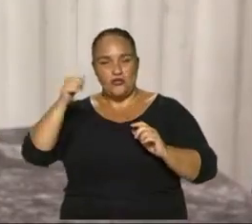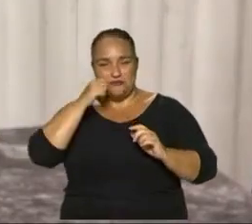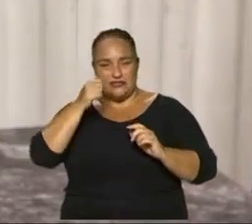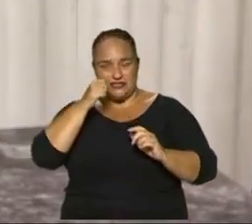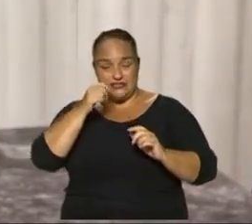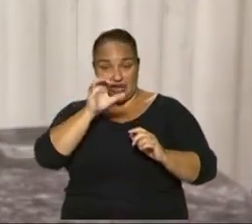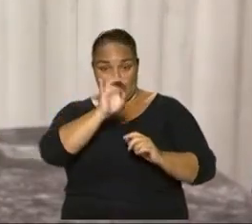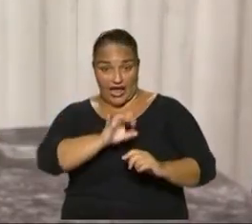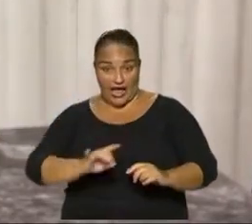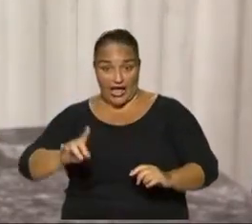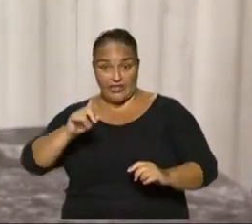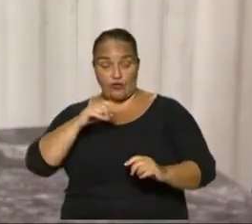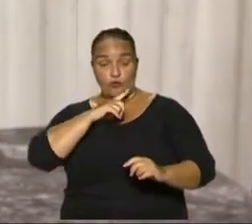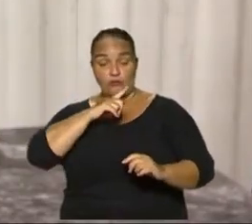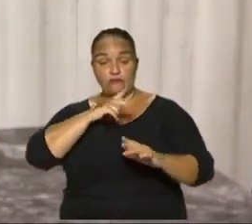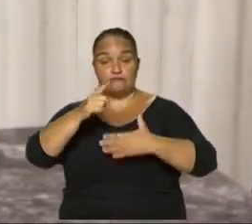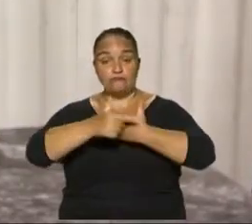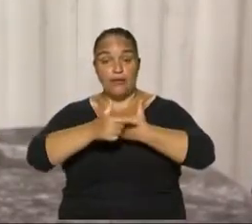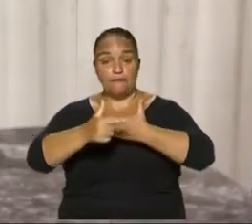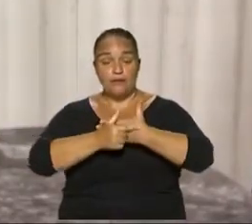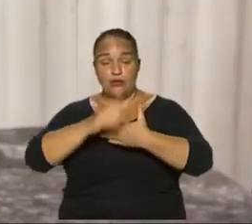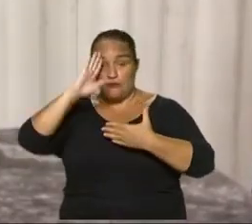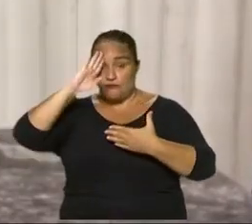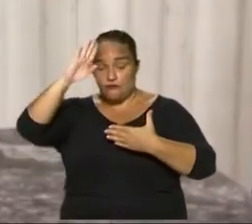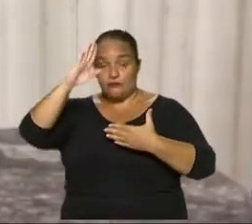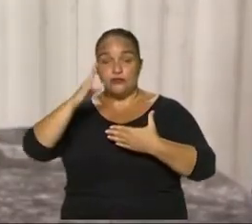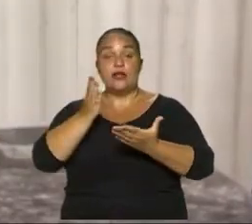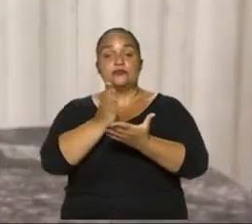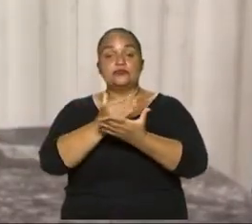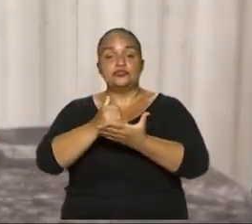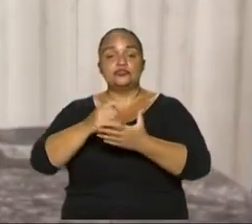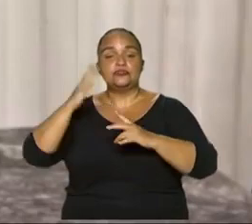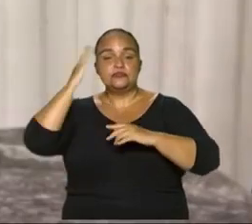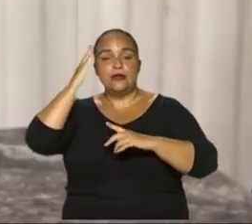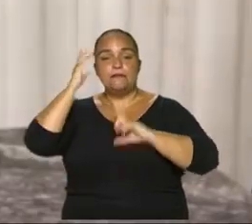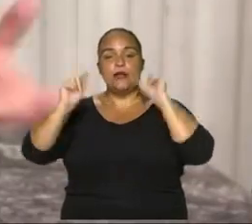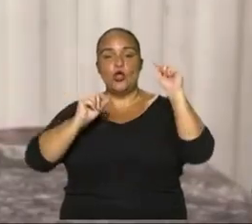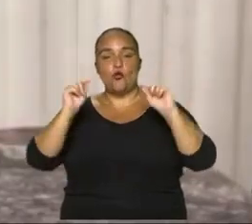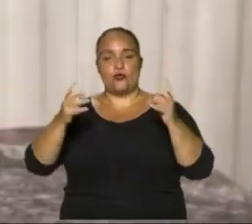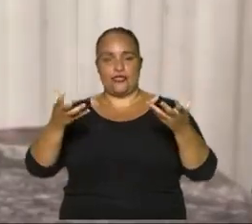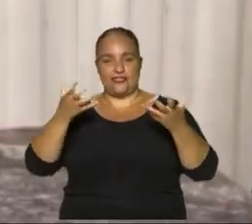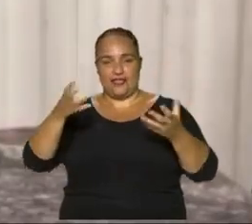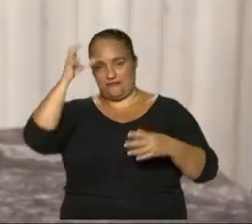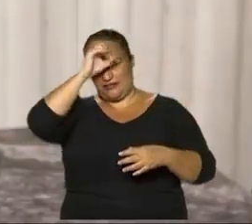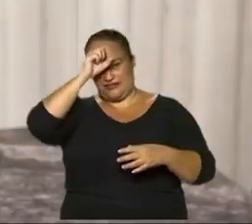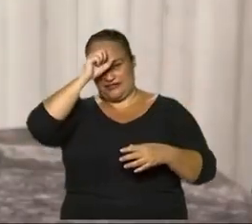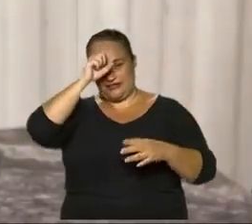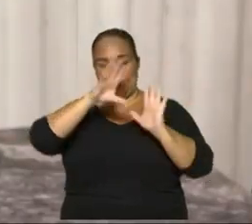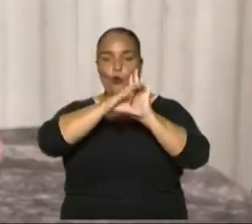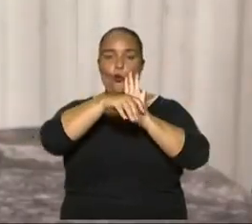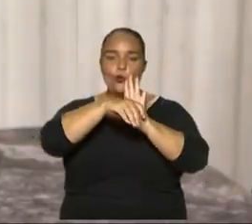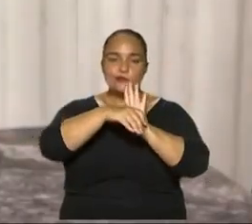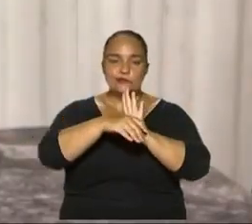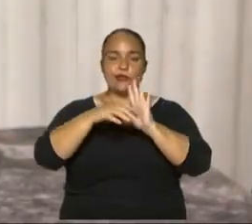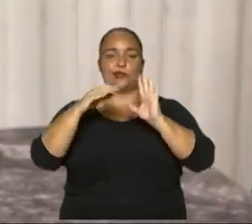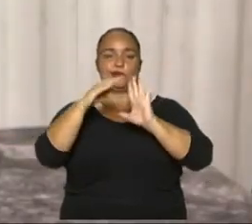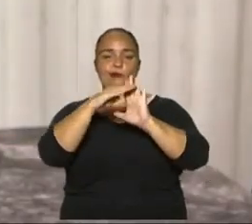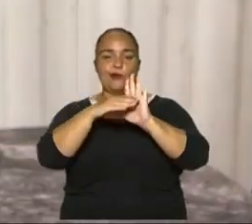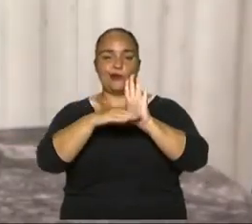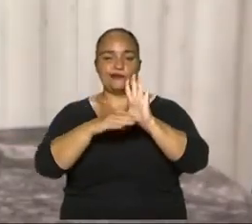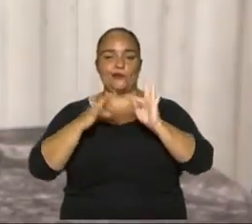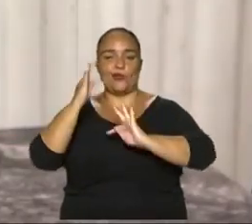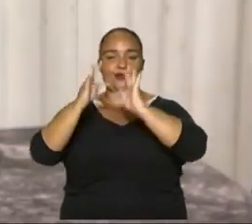uma delas tem o papel fundamental de compartilhar aquilo que está aprendendo, compartilhar esses novos conceitos de programação e de tecnologia